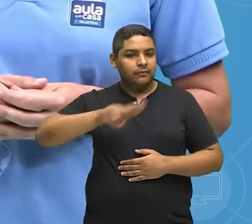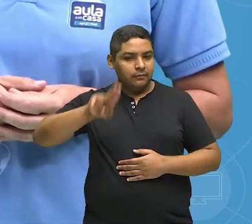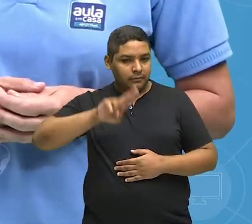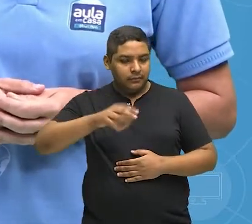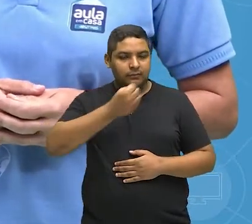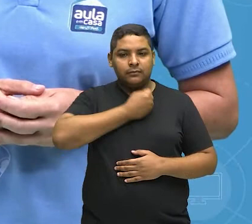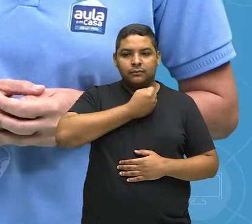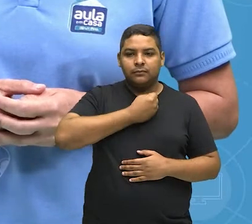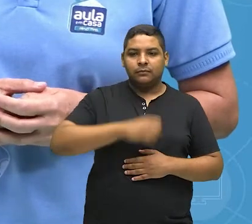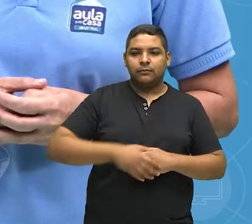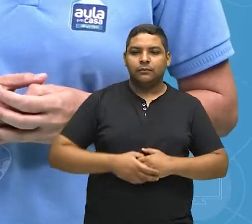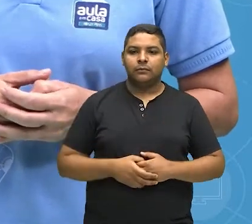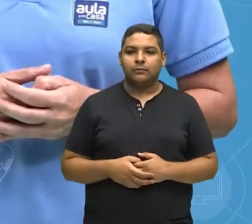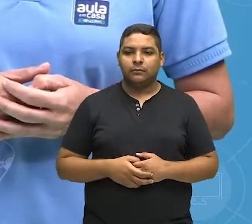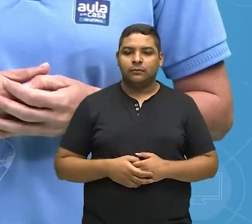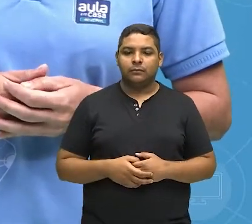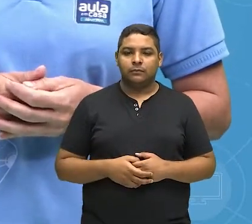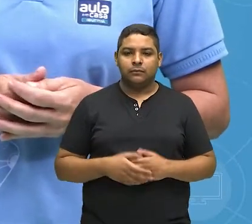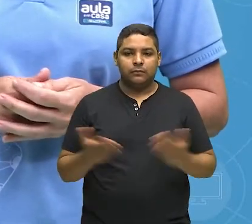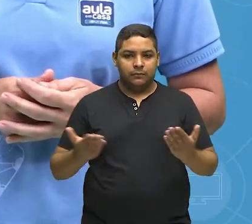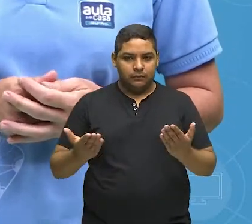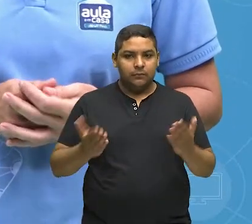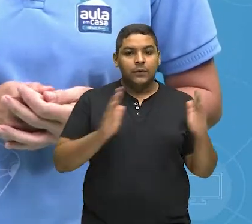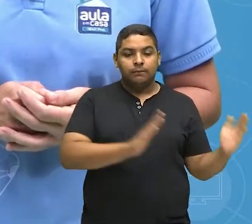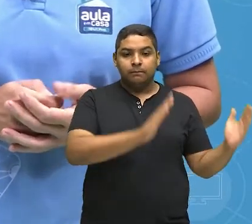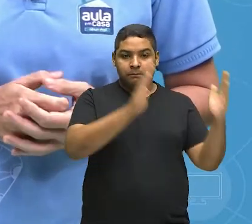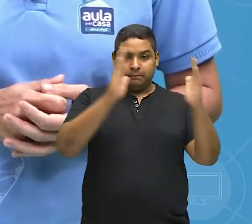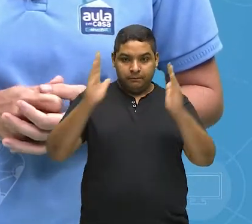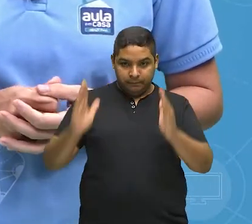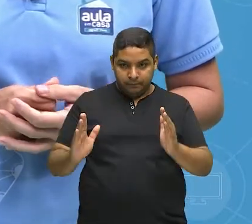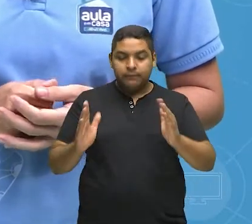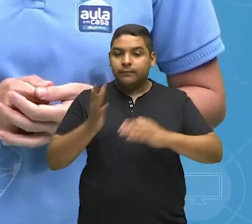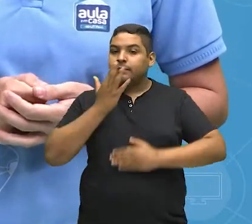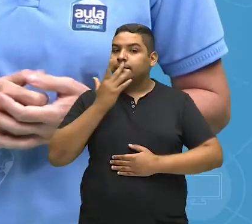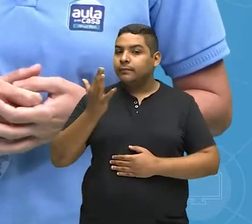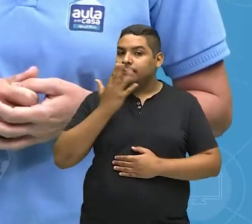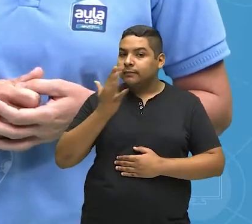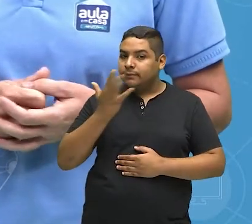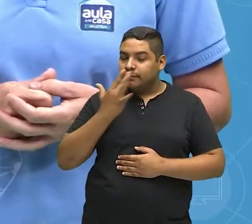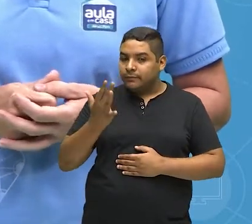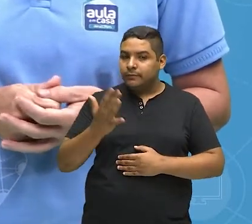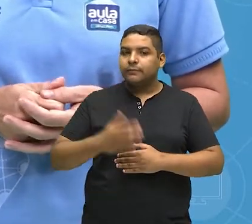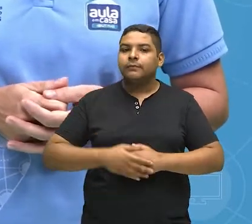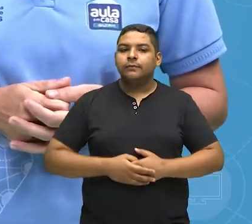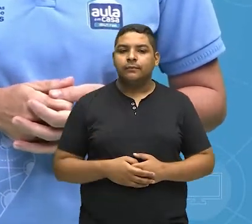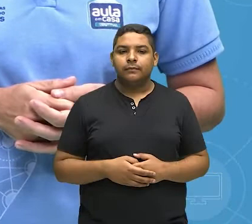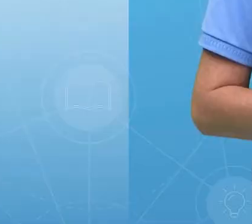E agora a gente vai passar para o próximo assunto, que são as colors. Acompanhe aqui comigo.